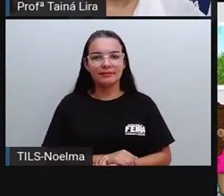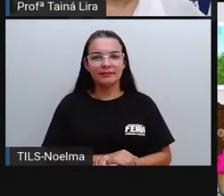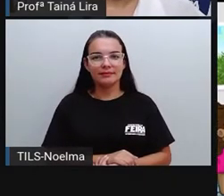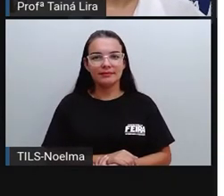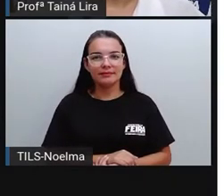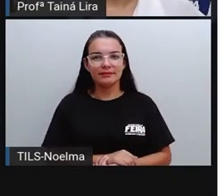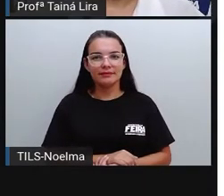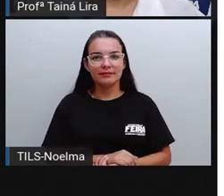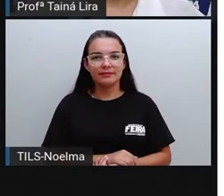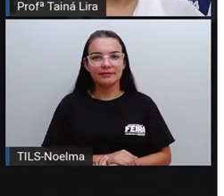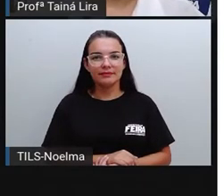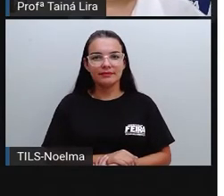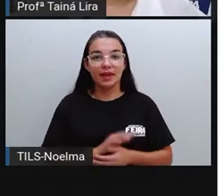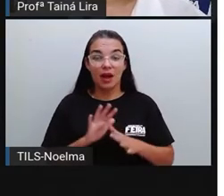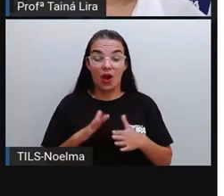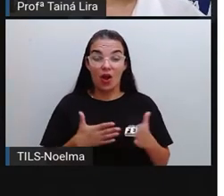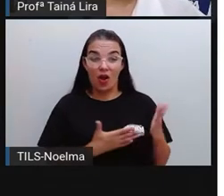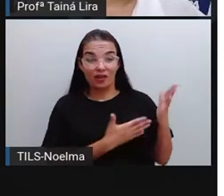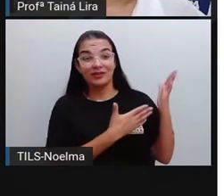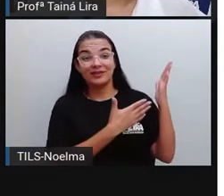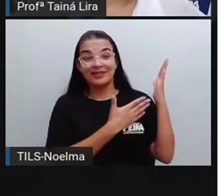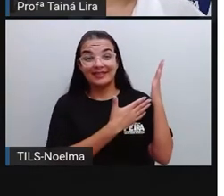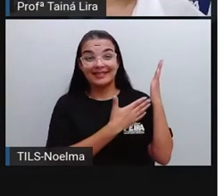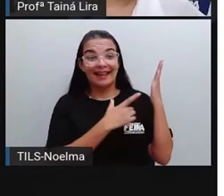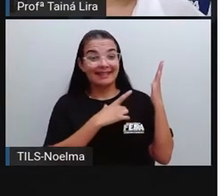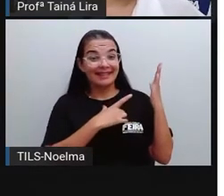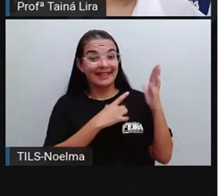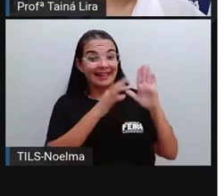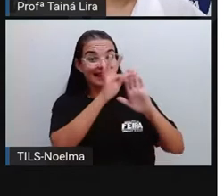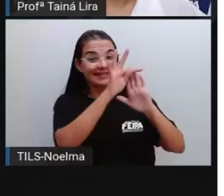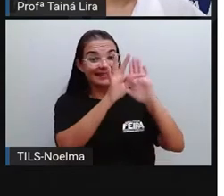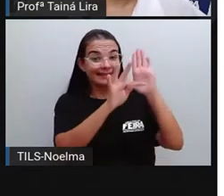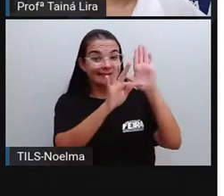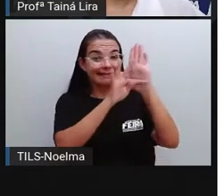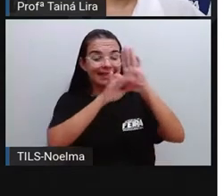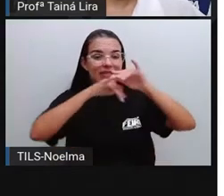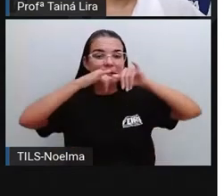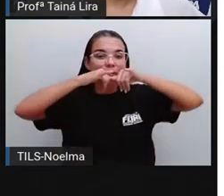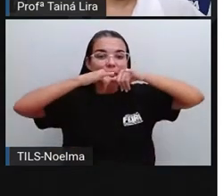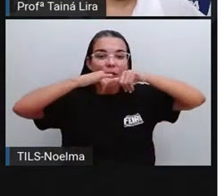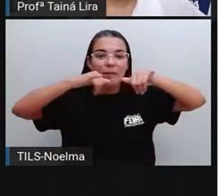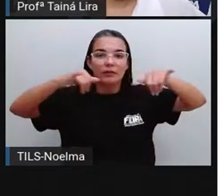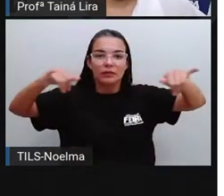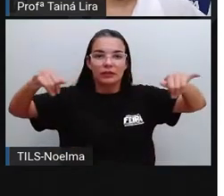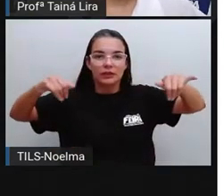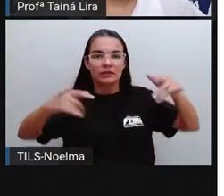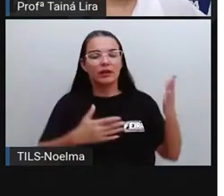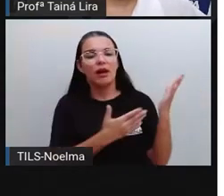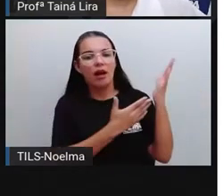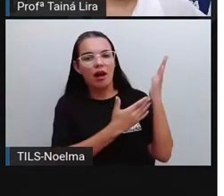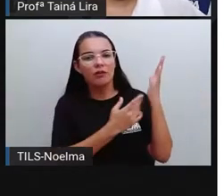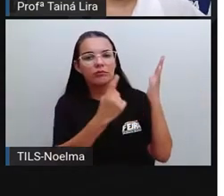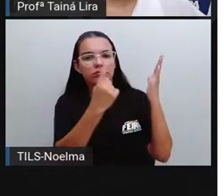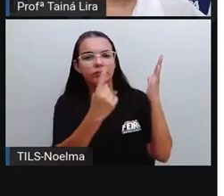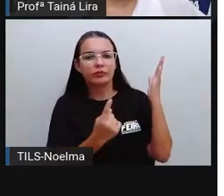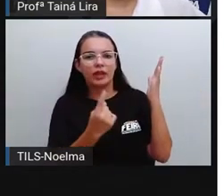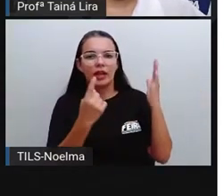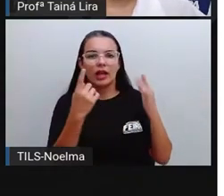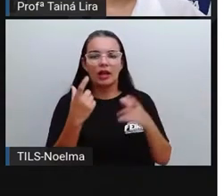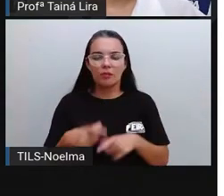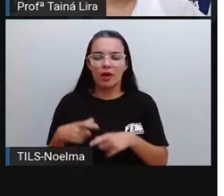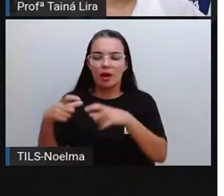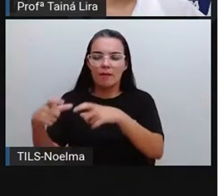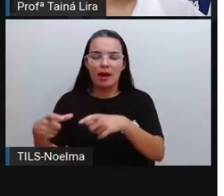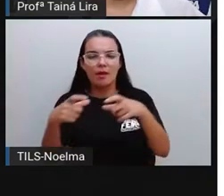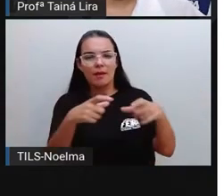Bom, e aqui a gente tem, ó, alguns textos, ó, cada coisa em seu lugar. O canteiro central não é